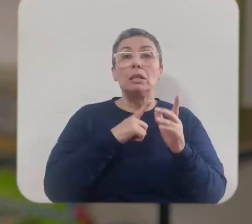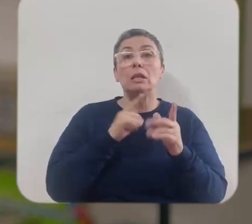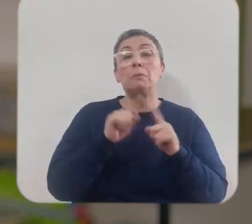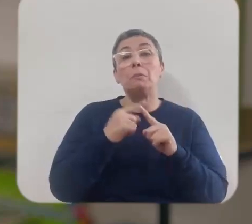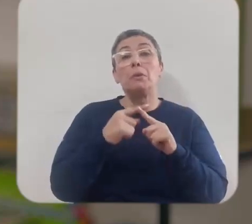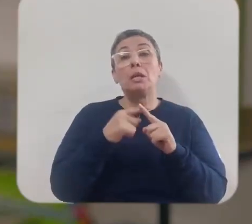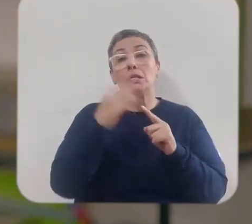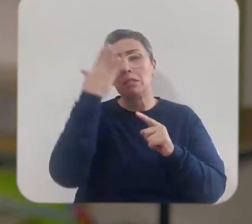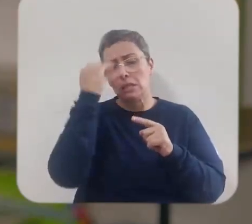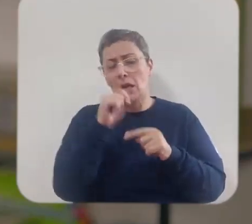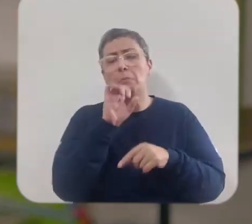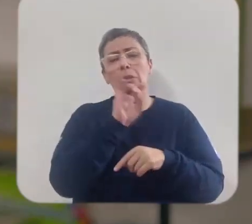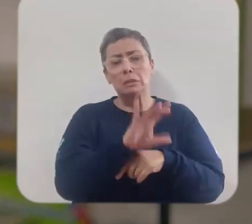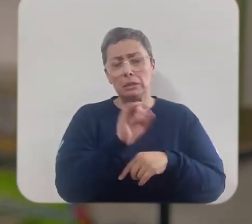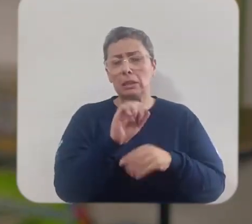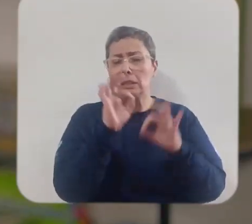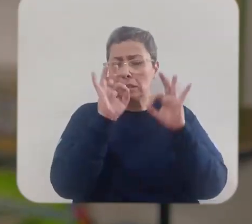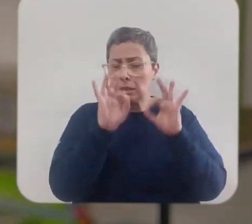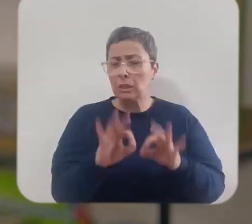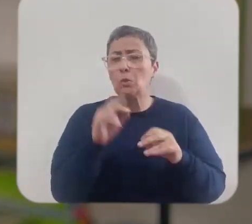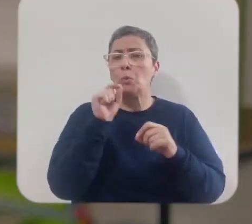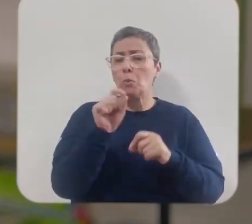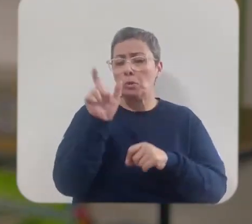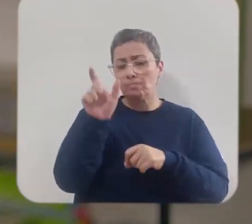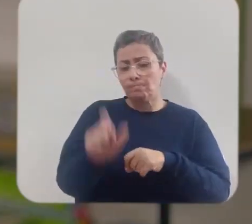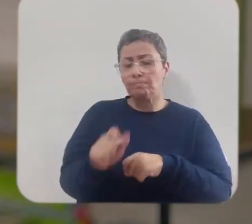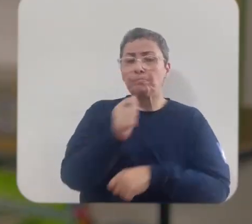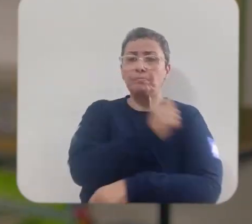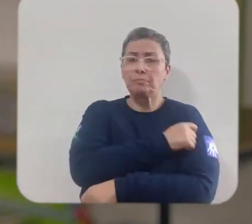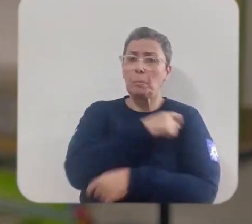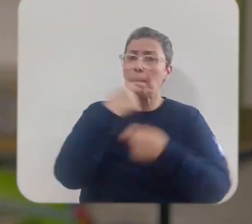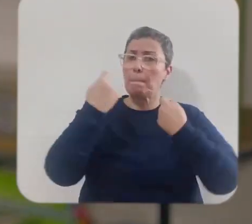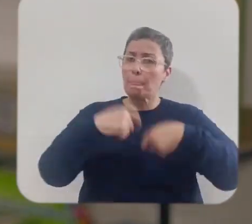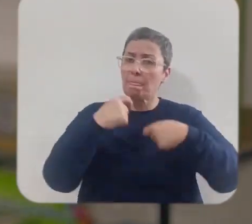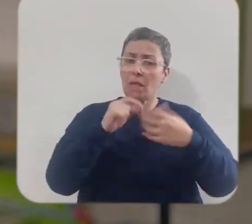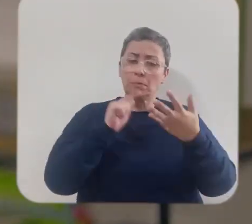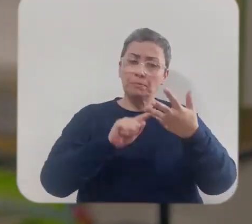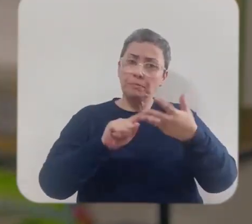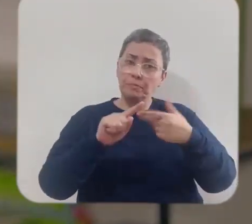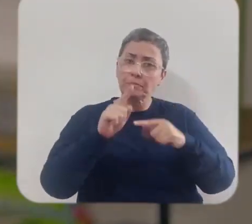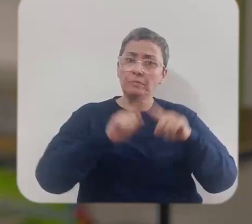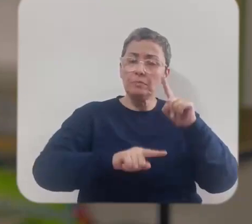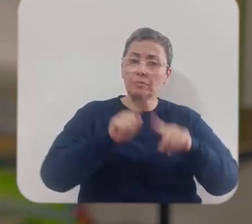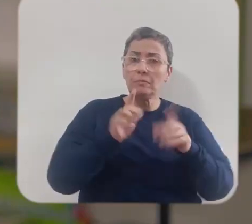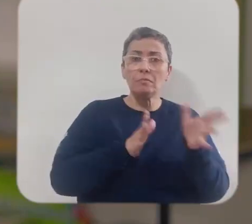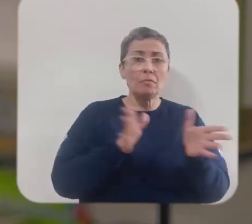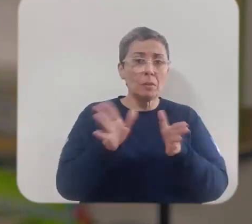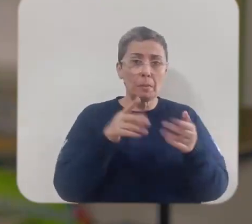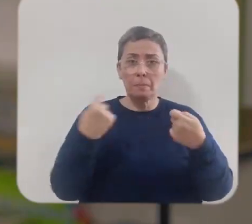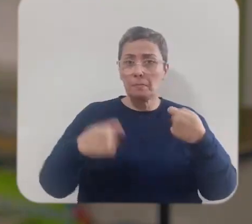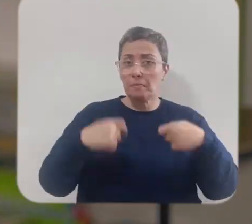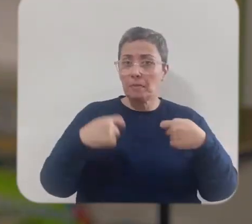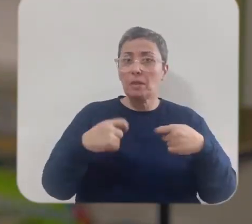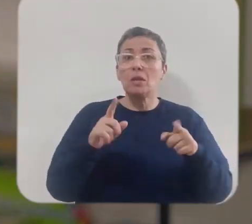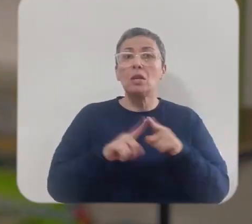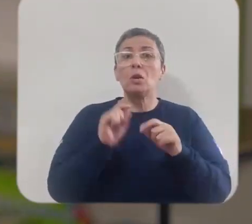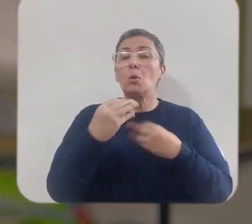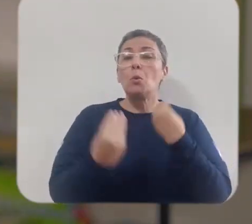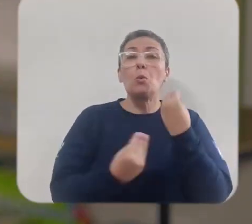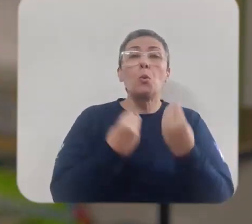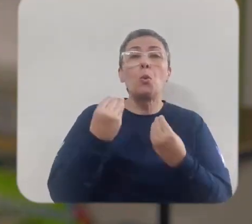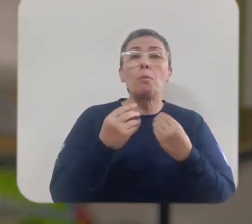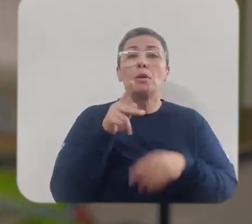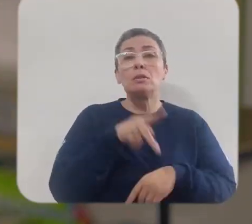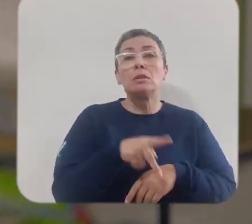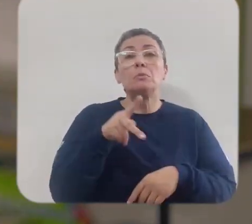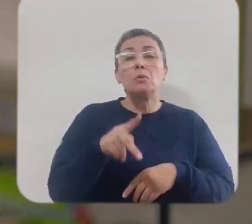plano, porque ele sabe exatamente do que o seu educando necessita, quais são os recursos de acessibilidade, né? E como